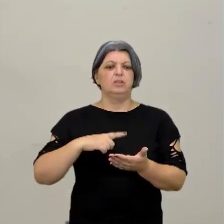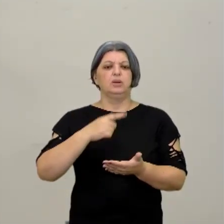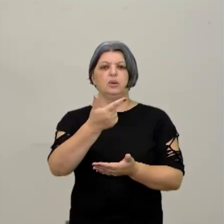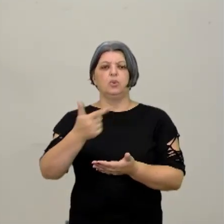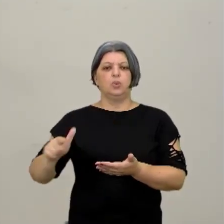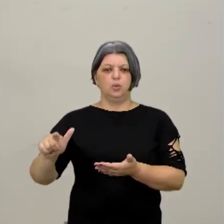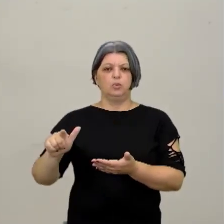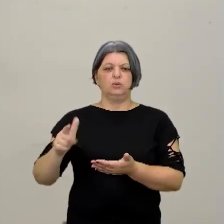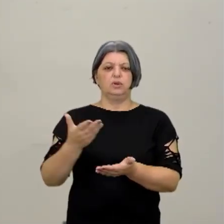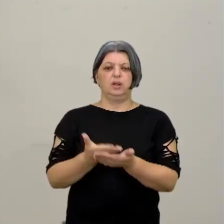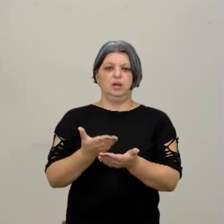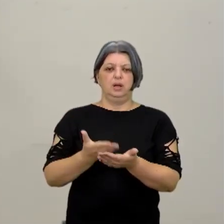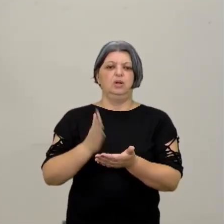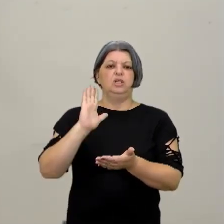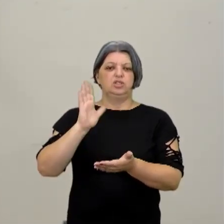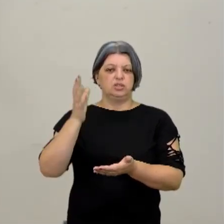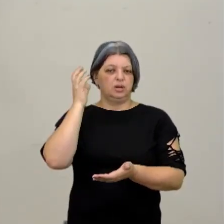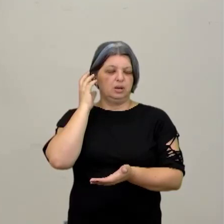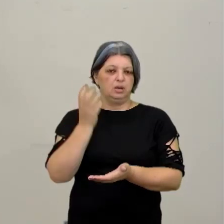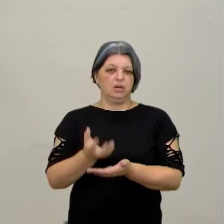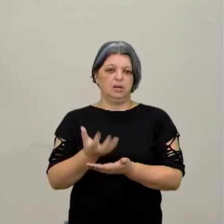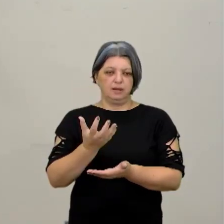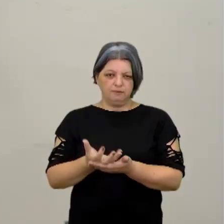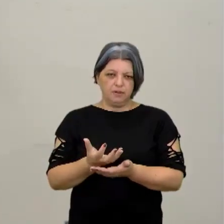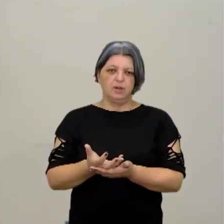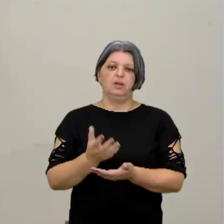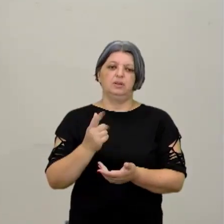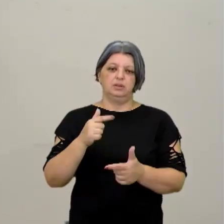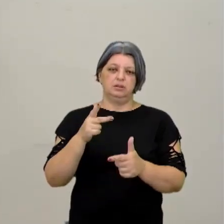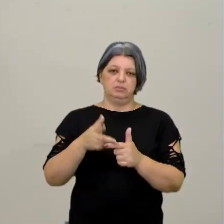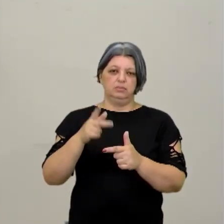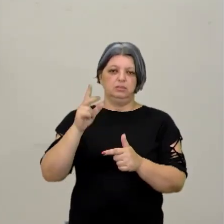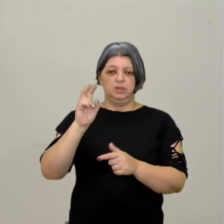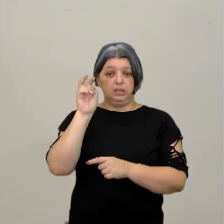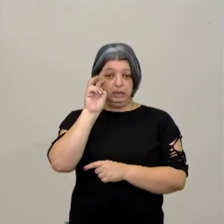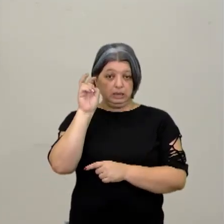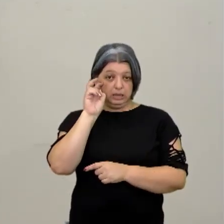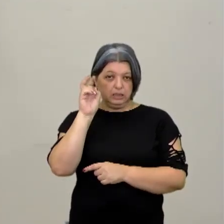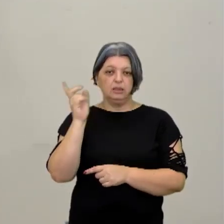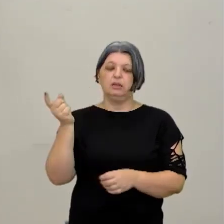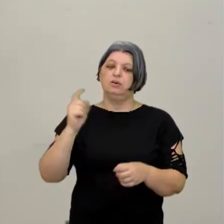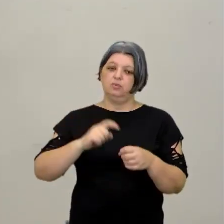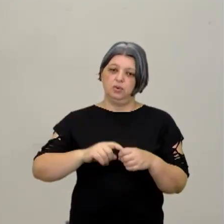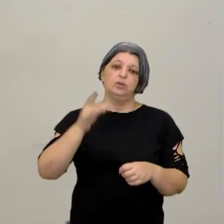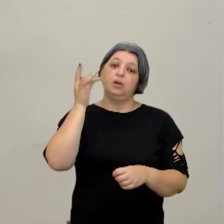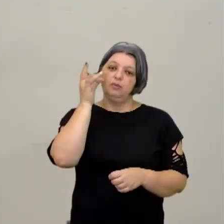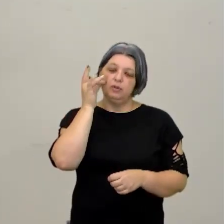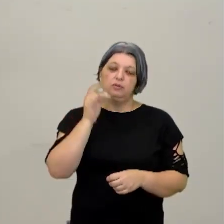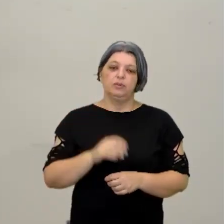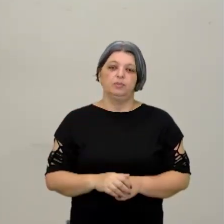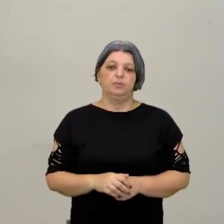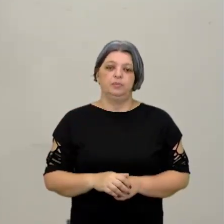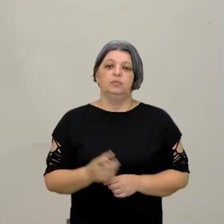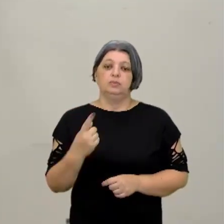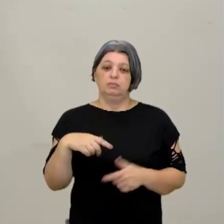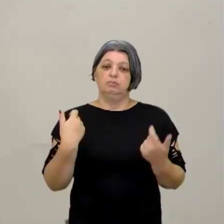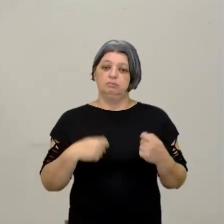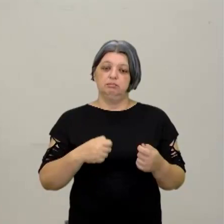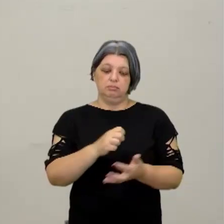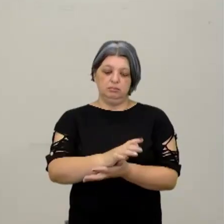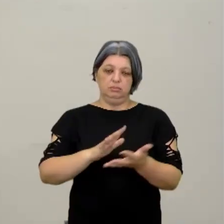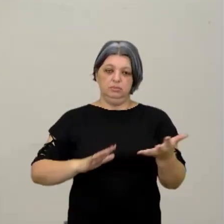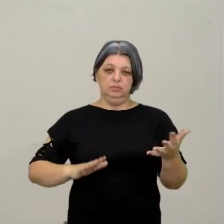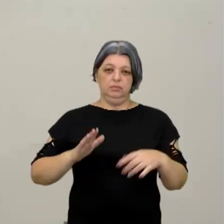aula e de reprise Depois dessa e depois vocês vão tem mais uma aula na quinta-feira eu volto aqui ao vivo Tá certo não se esqueçam de fazer a tarefa